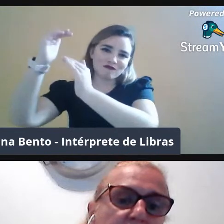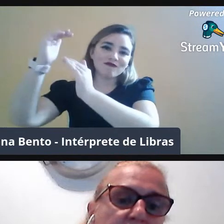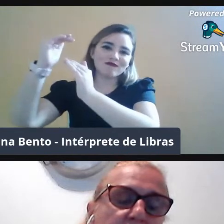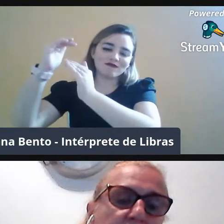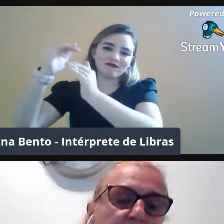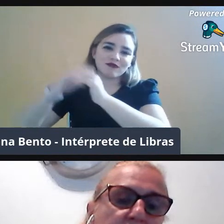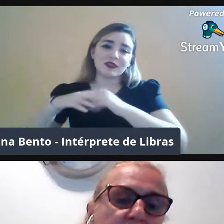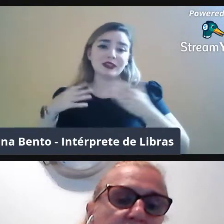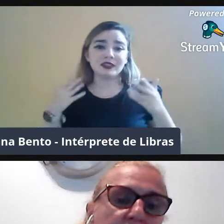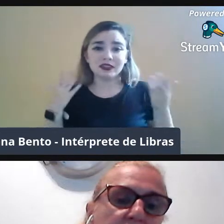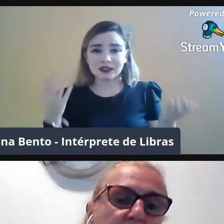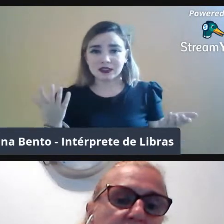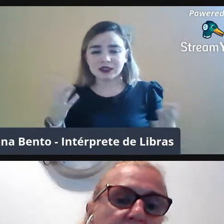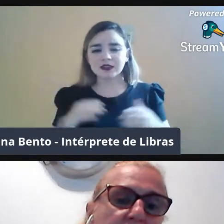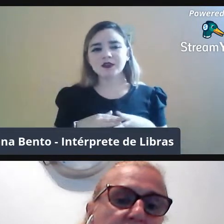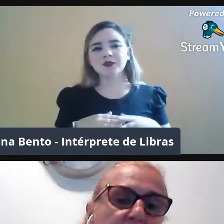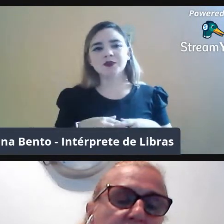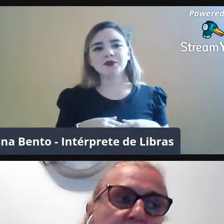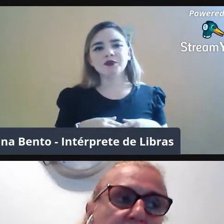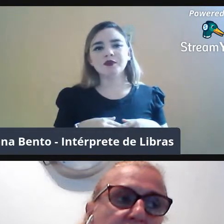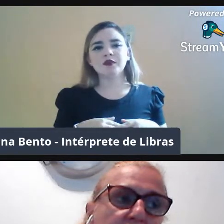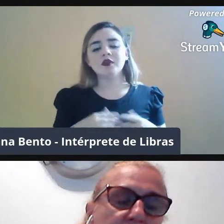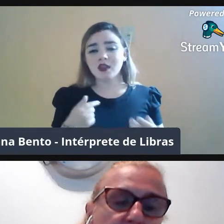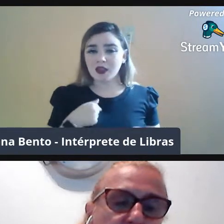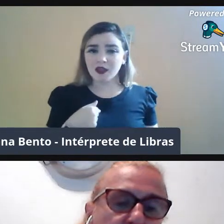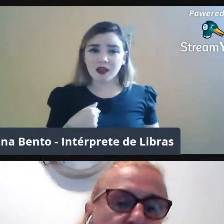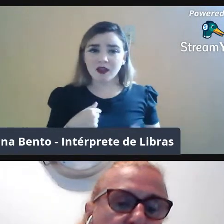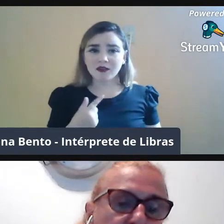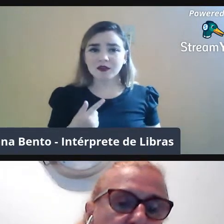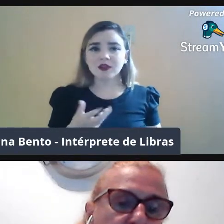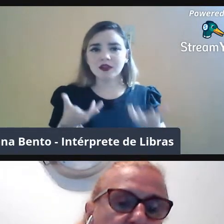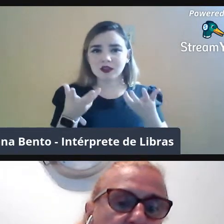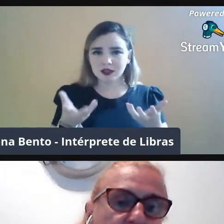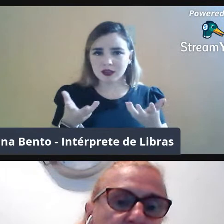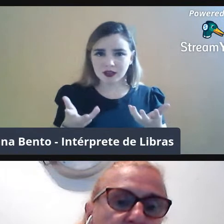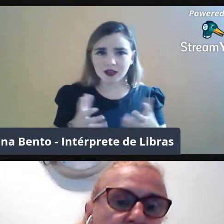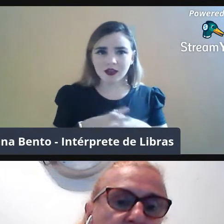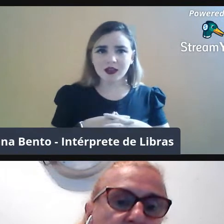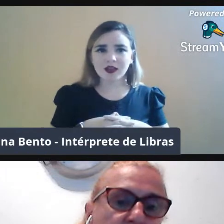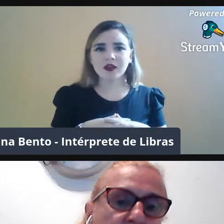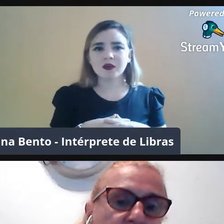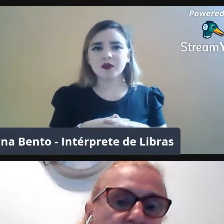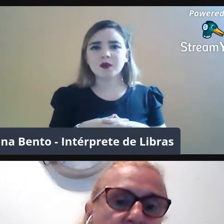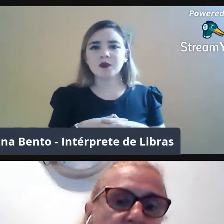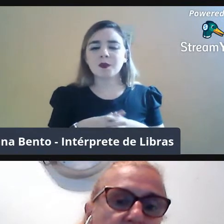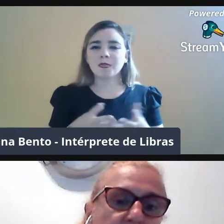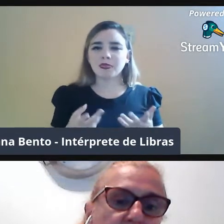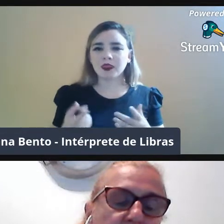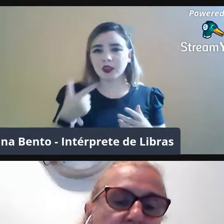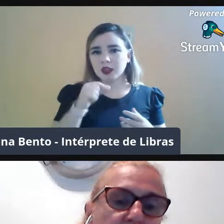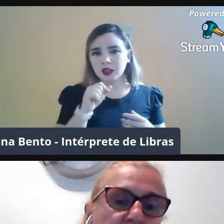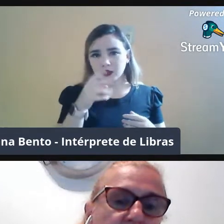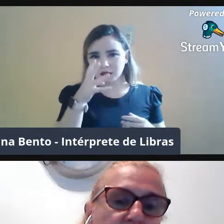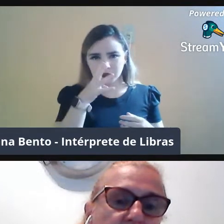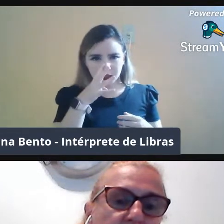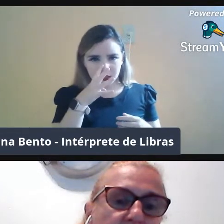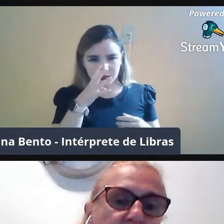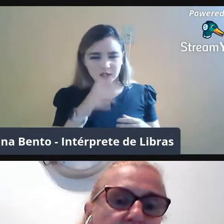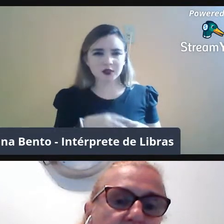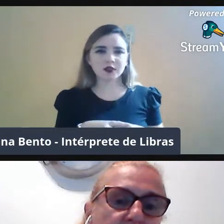assim, eu até quero provocar aqui quem está assistindo a gente